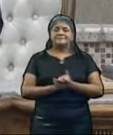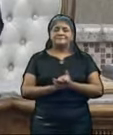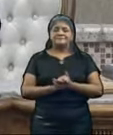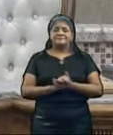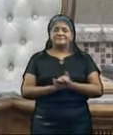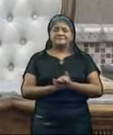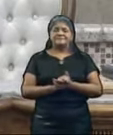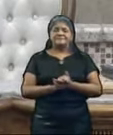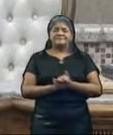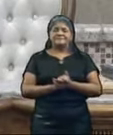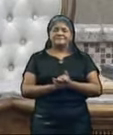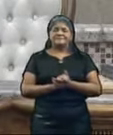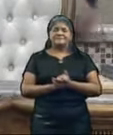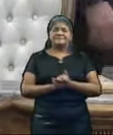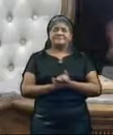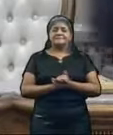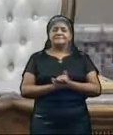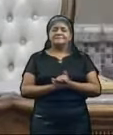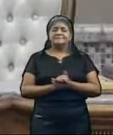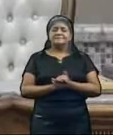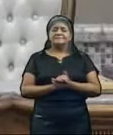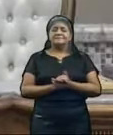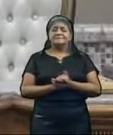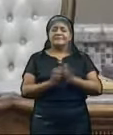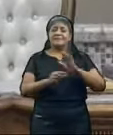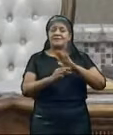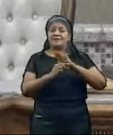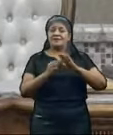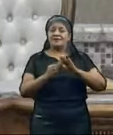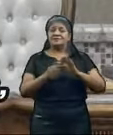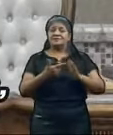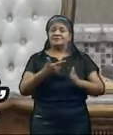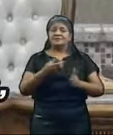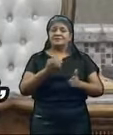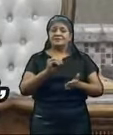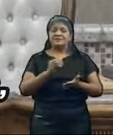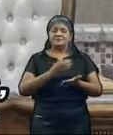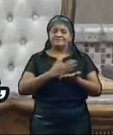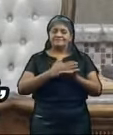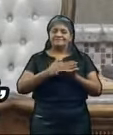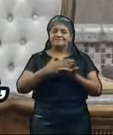e eu vou ler a partir do Versículo 20